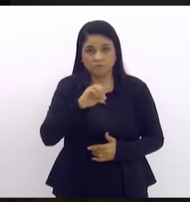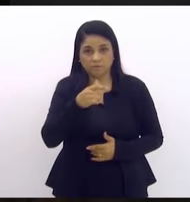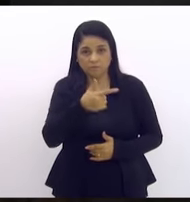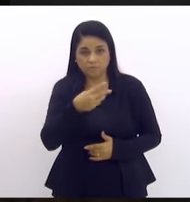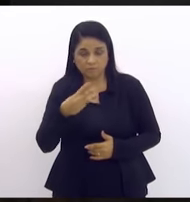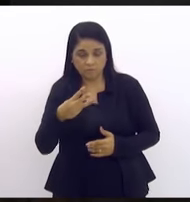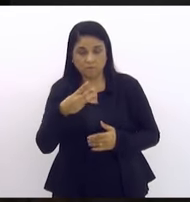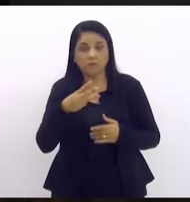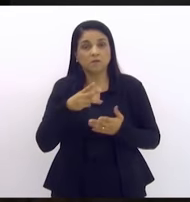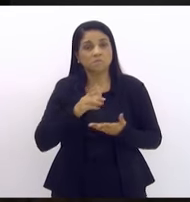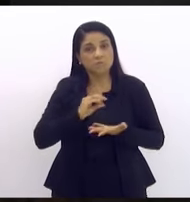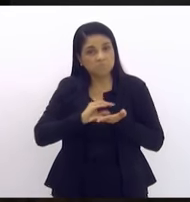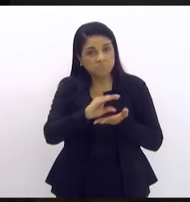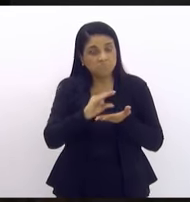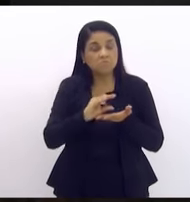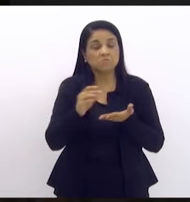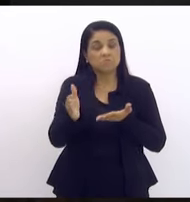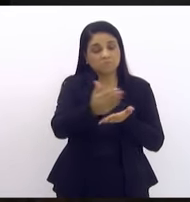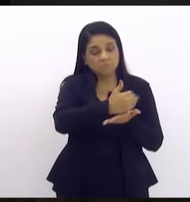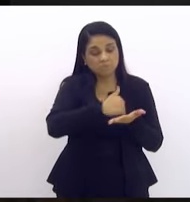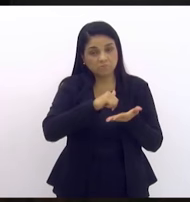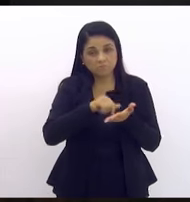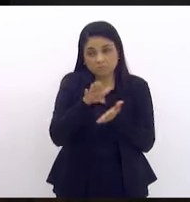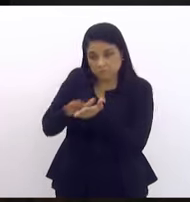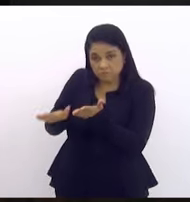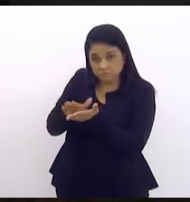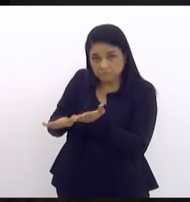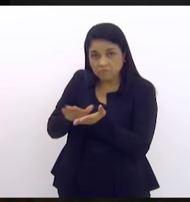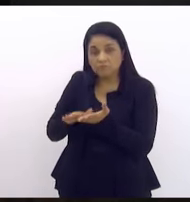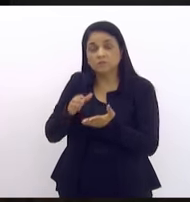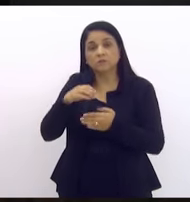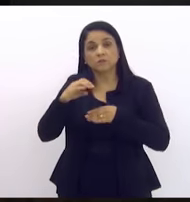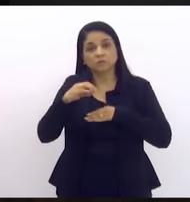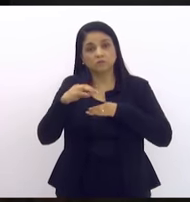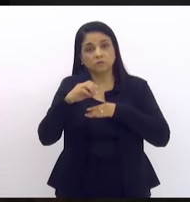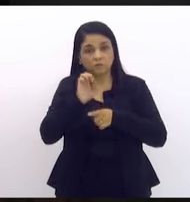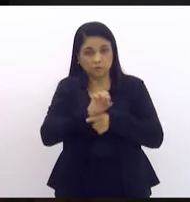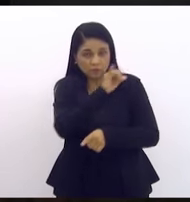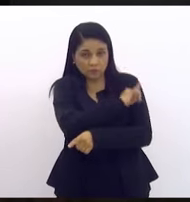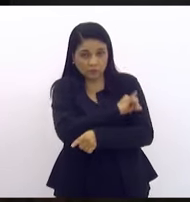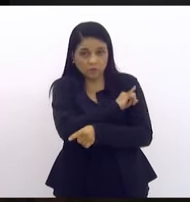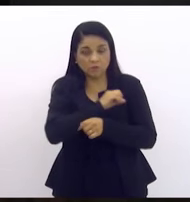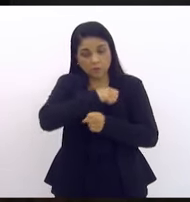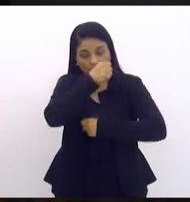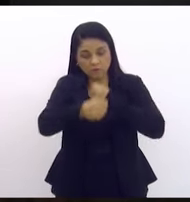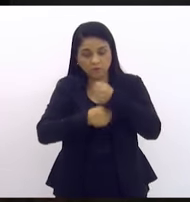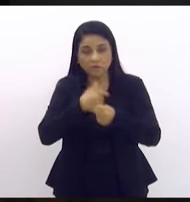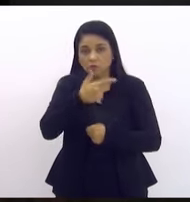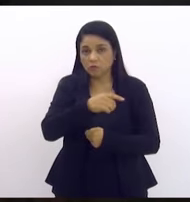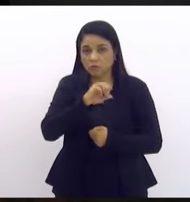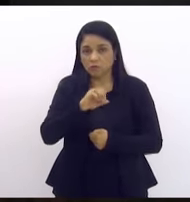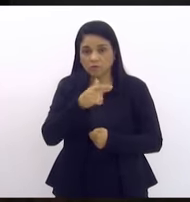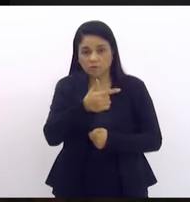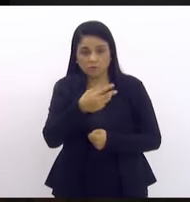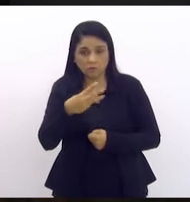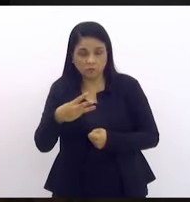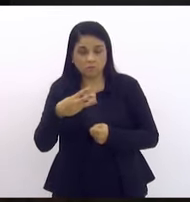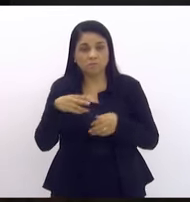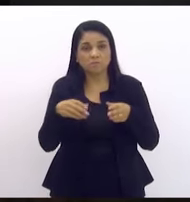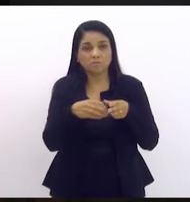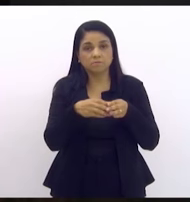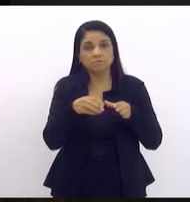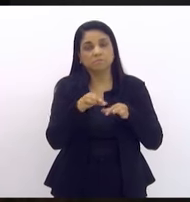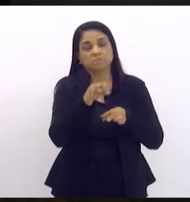fixa a despesa do Estado do Rio de Janeiro para o exercício financeiro de 2024. Parecer da Comissão de